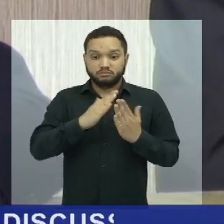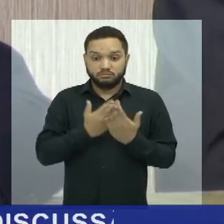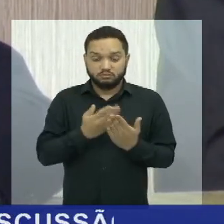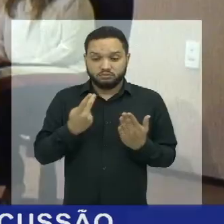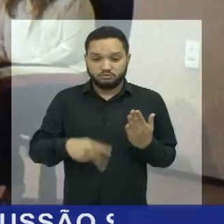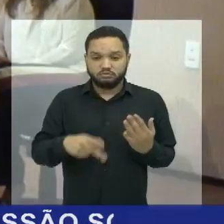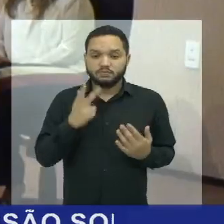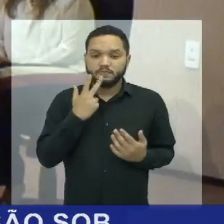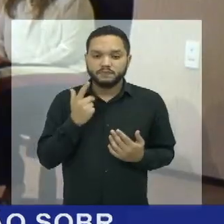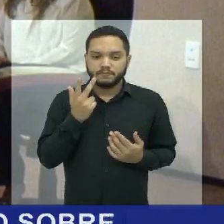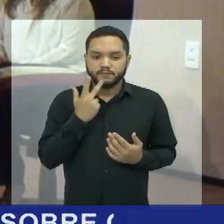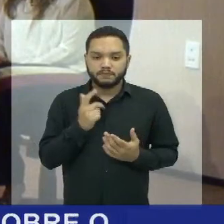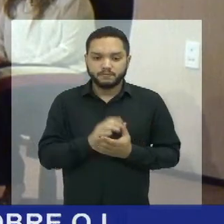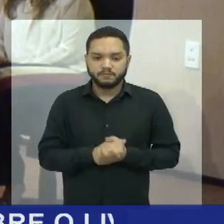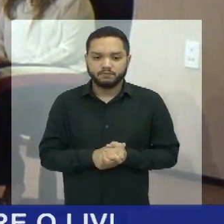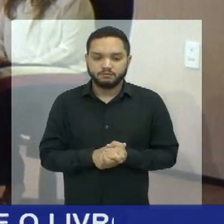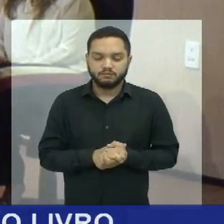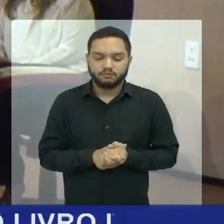Fortaleza.